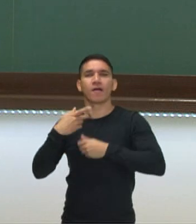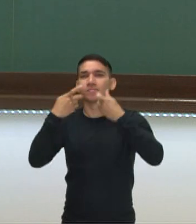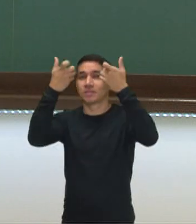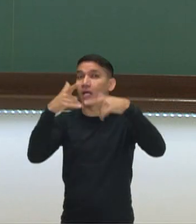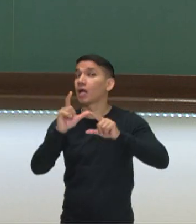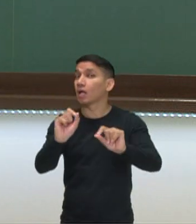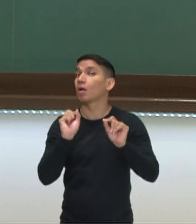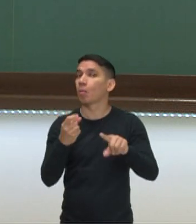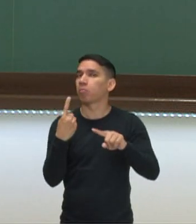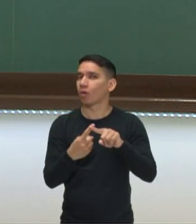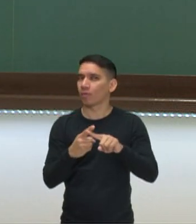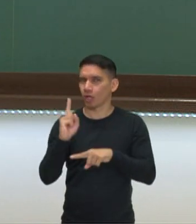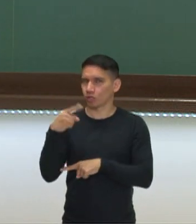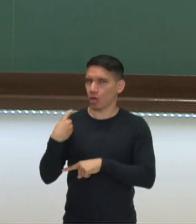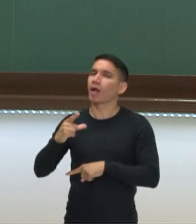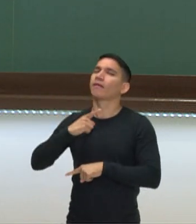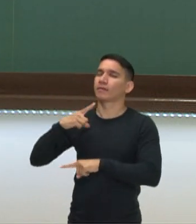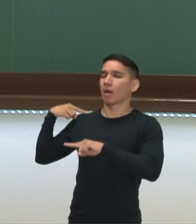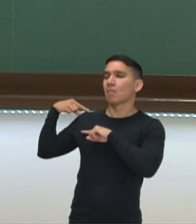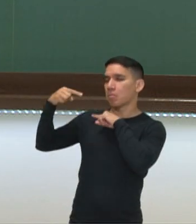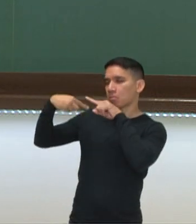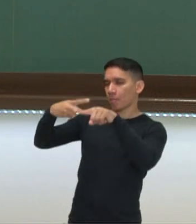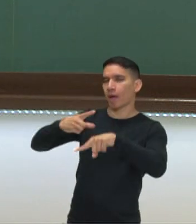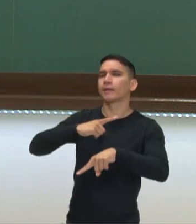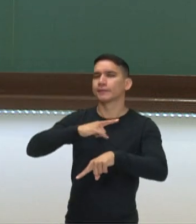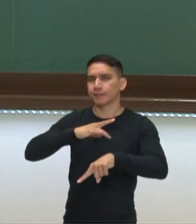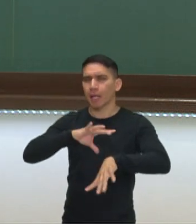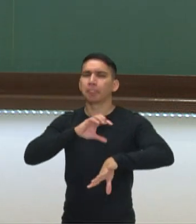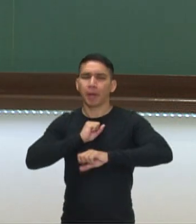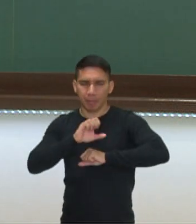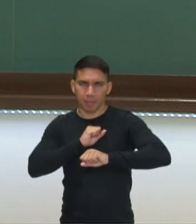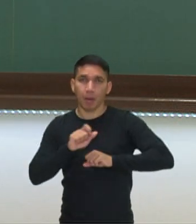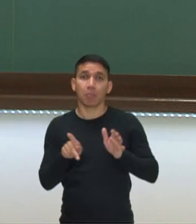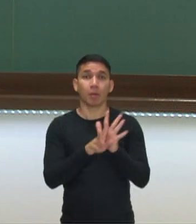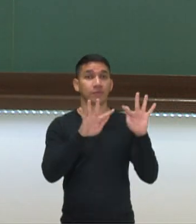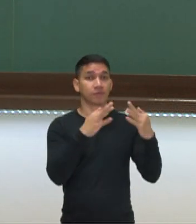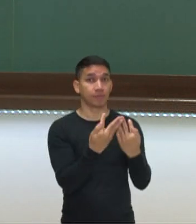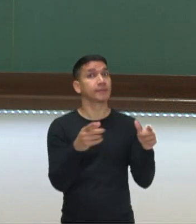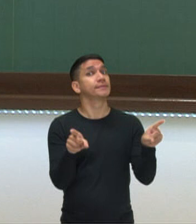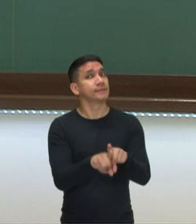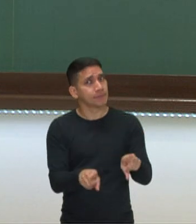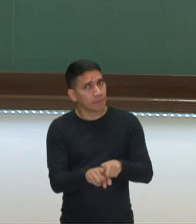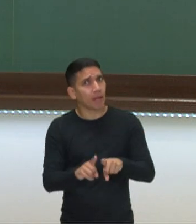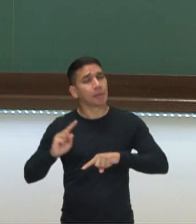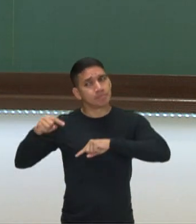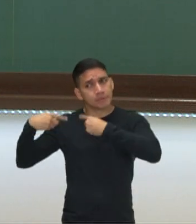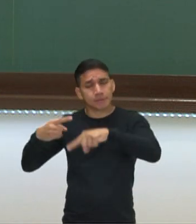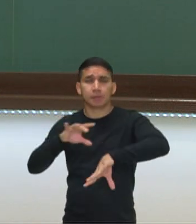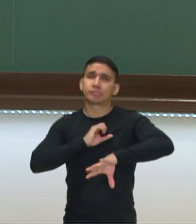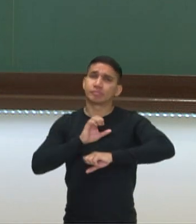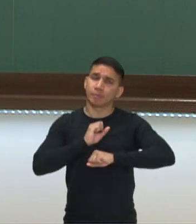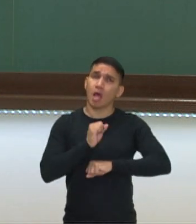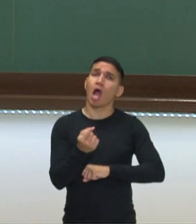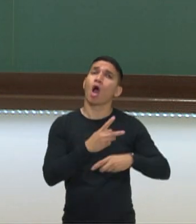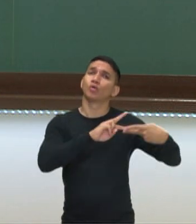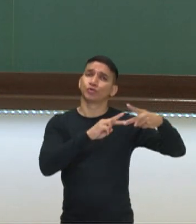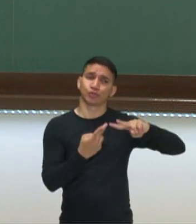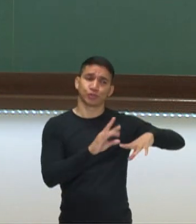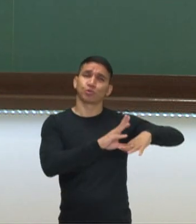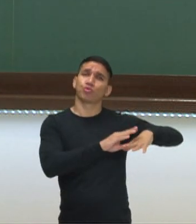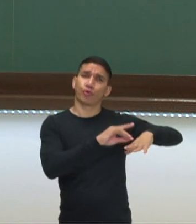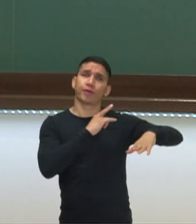nós herdamos muitos genes da nossa família, inclusive podemos herdar genes que causam